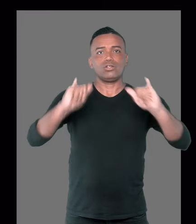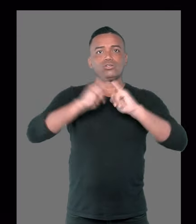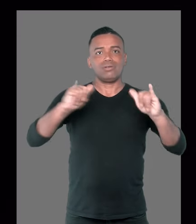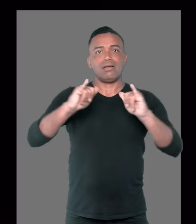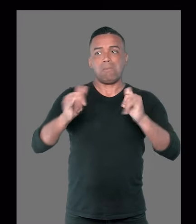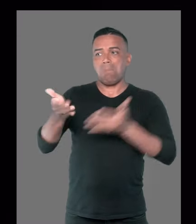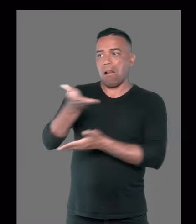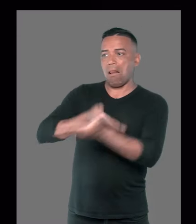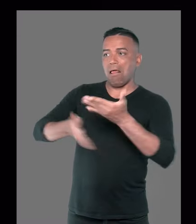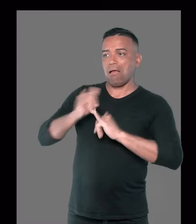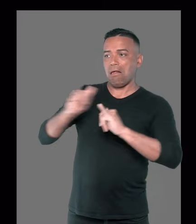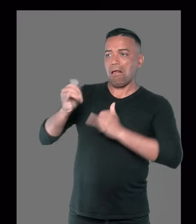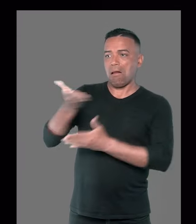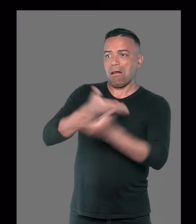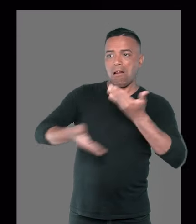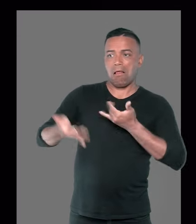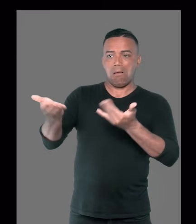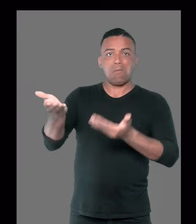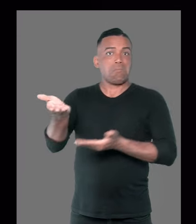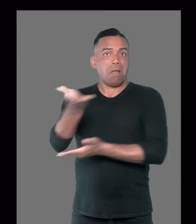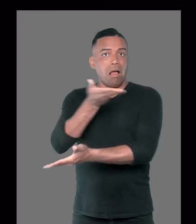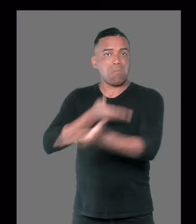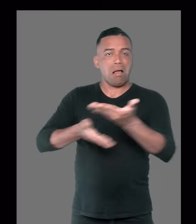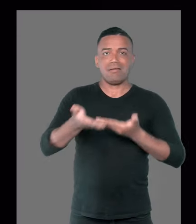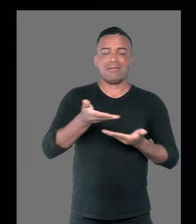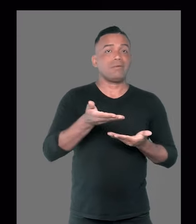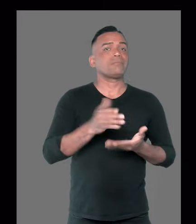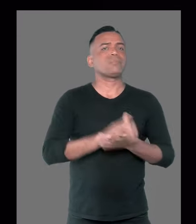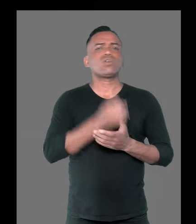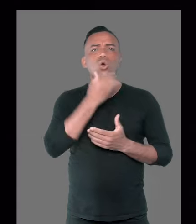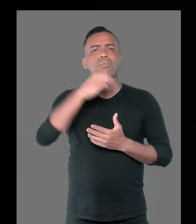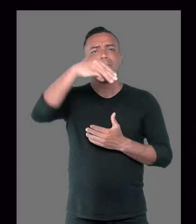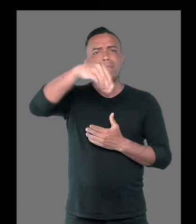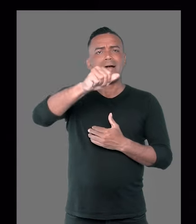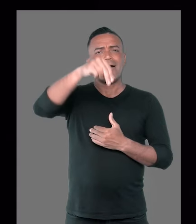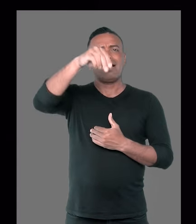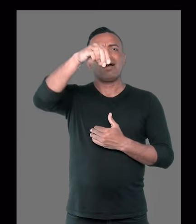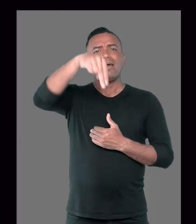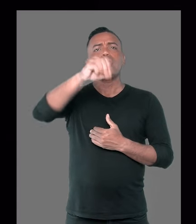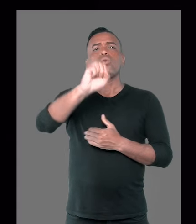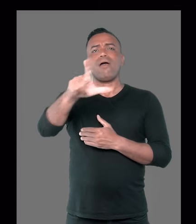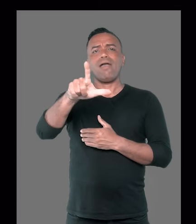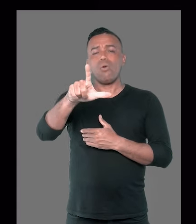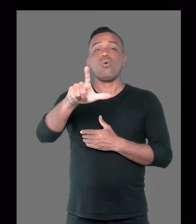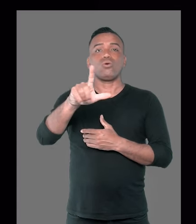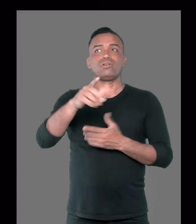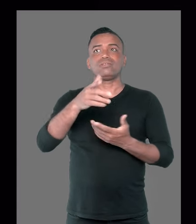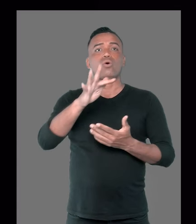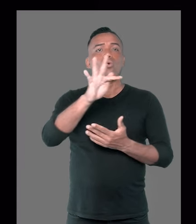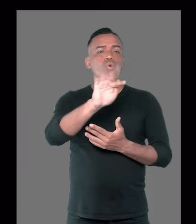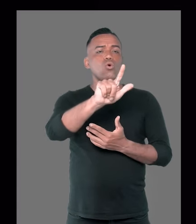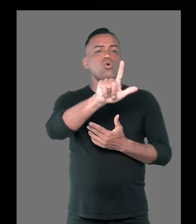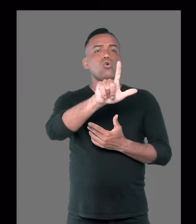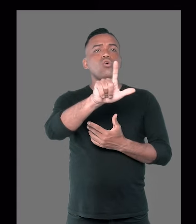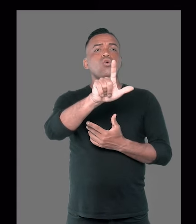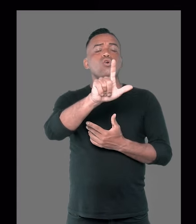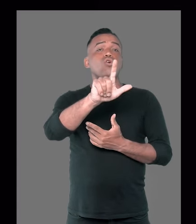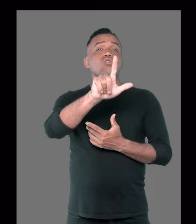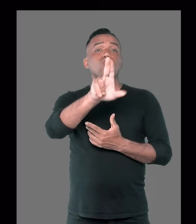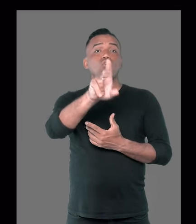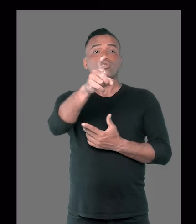mim para você é uma coisa que o Manuel castelos eh chamou de fluxos né sequências de trocas e